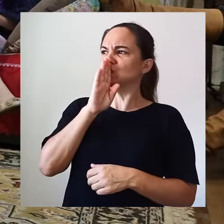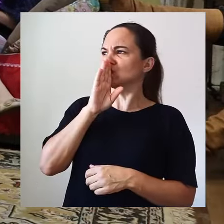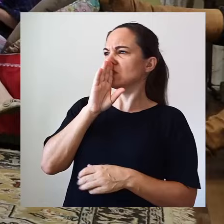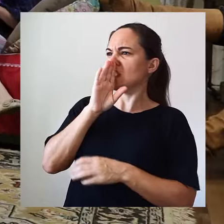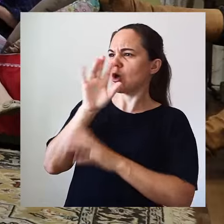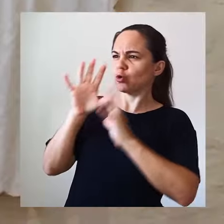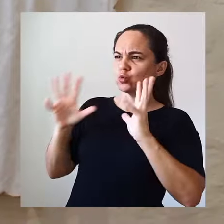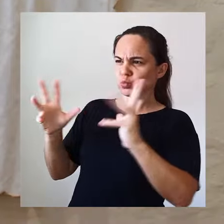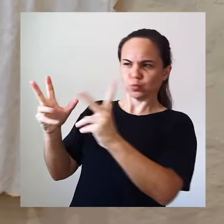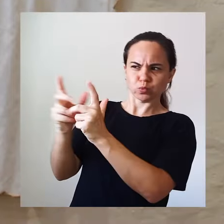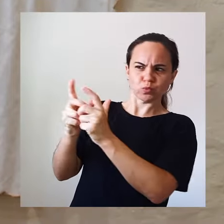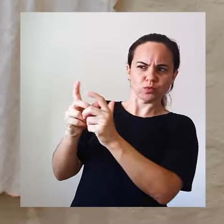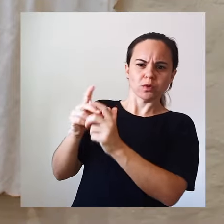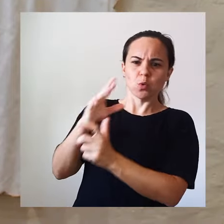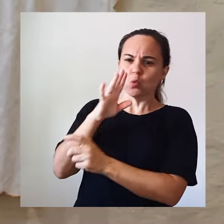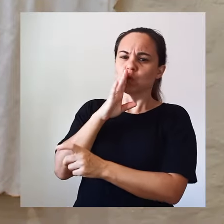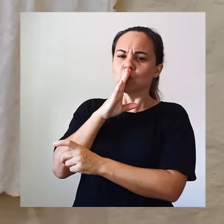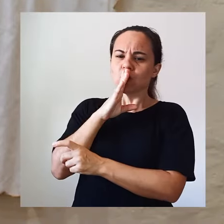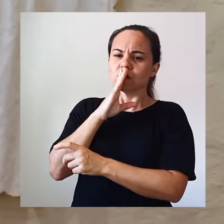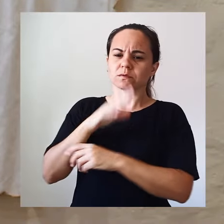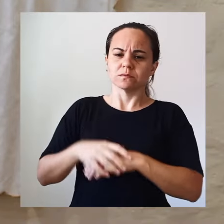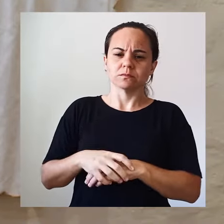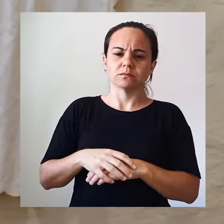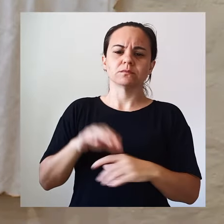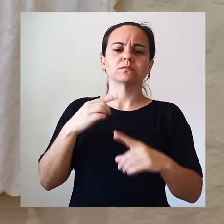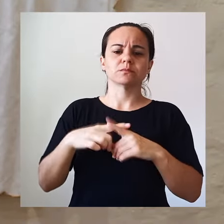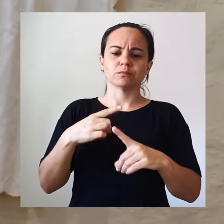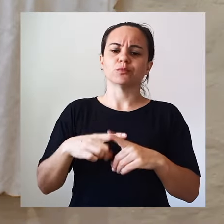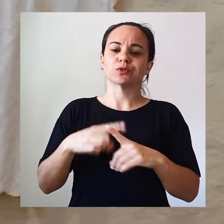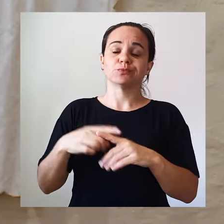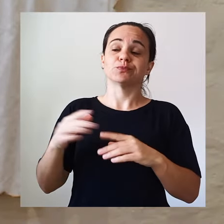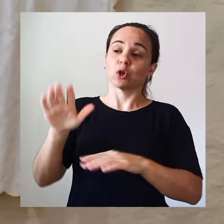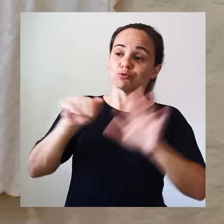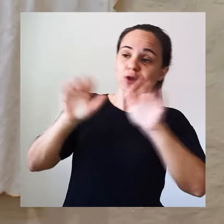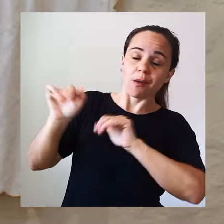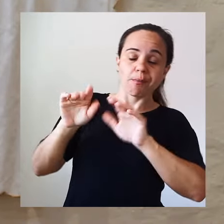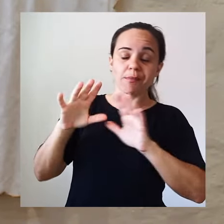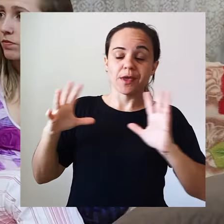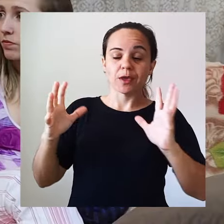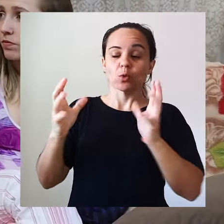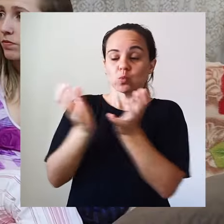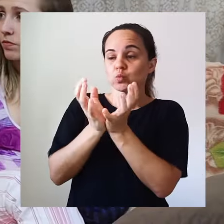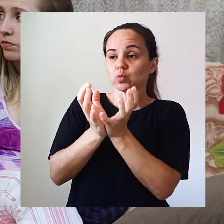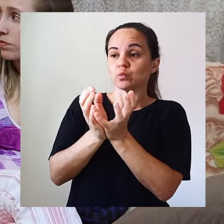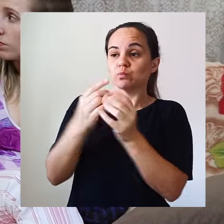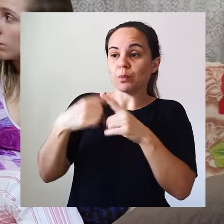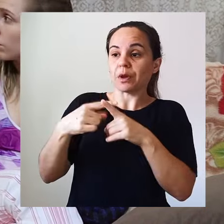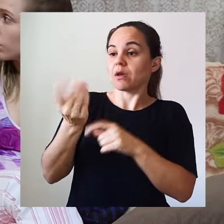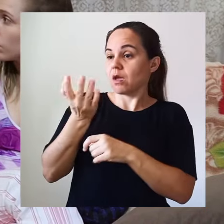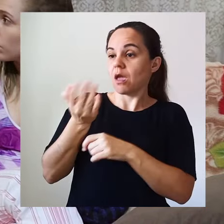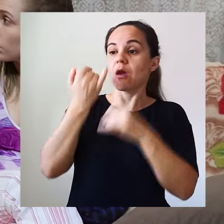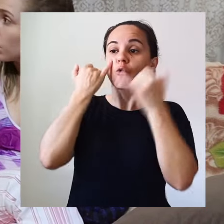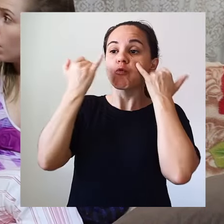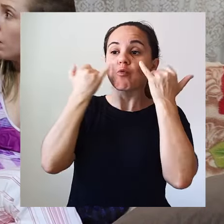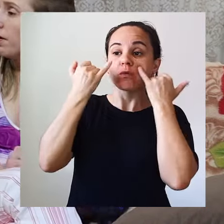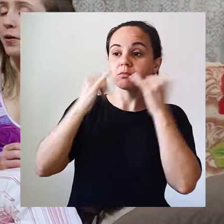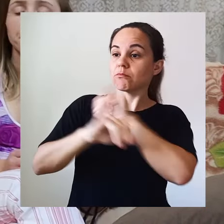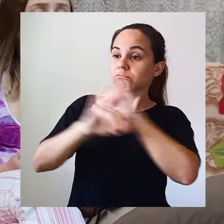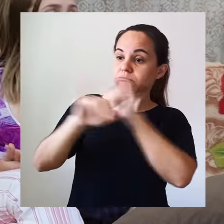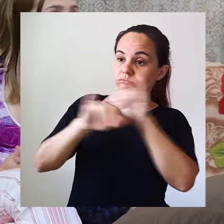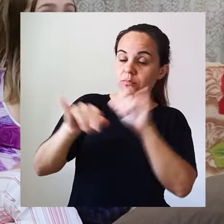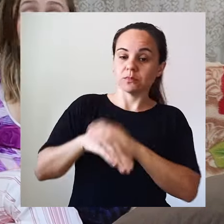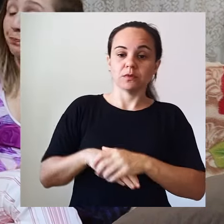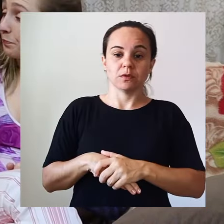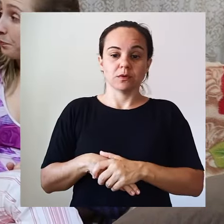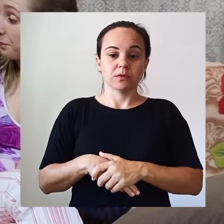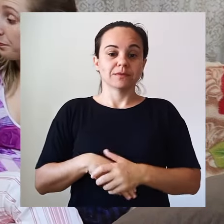Silêncio. Que chamei tudo vocês aqui que quero contar uma novidade. Mas certo que se casou, só